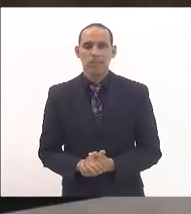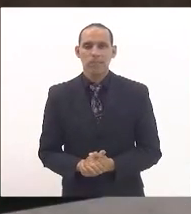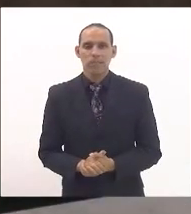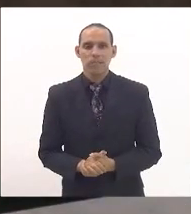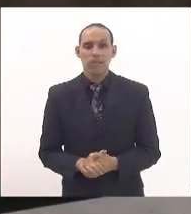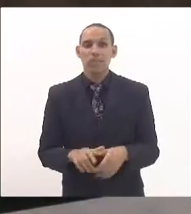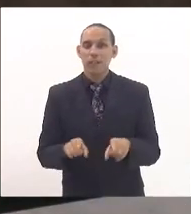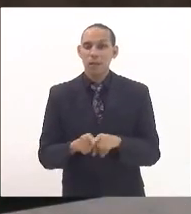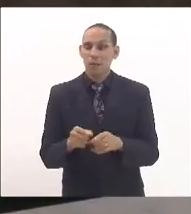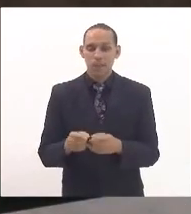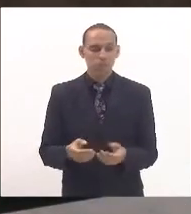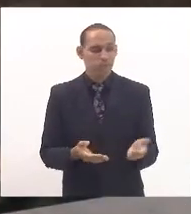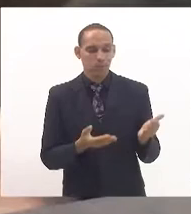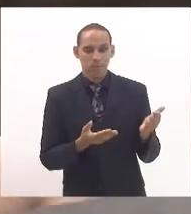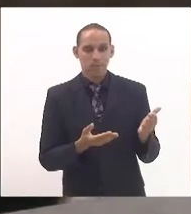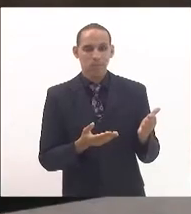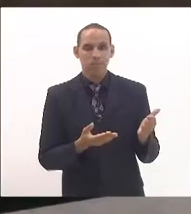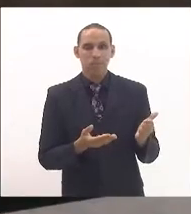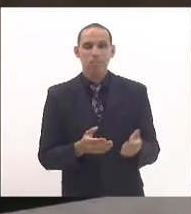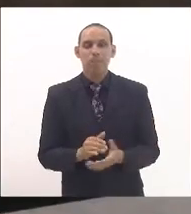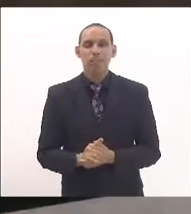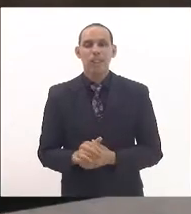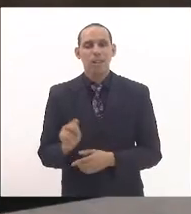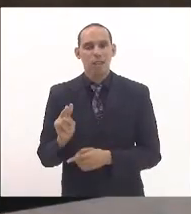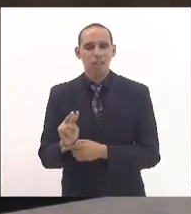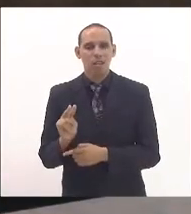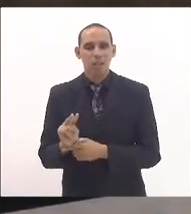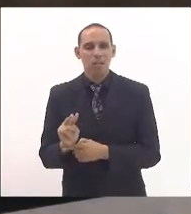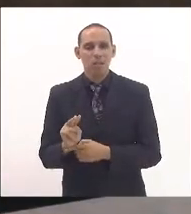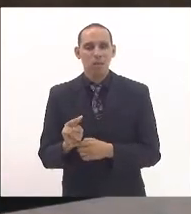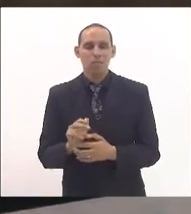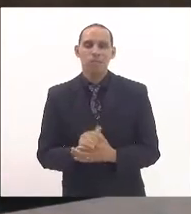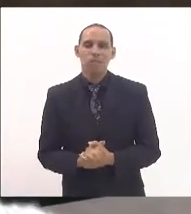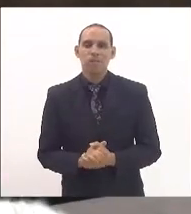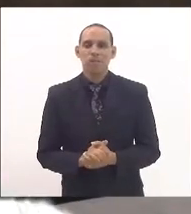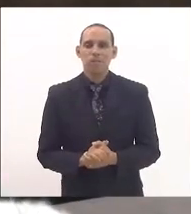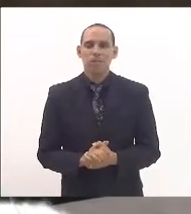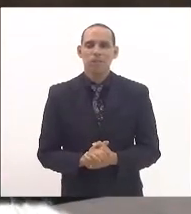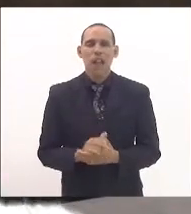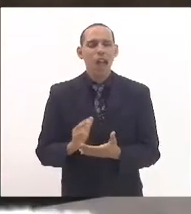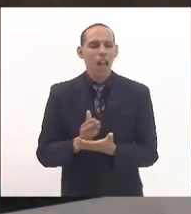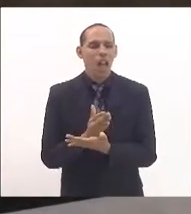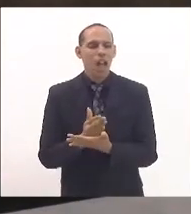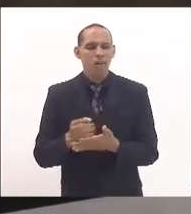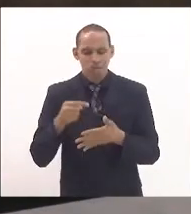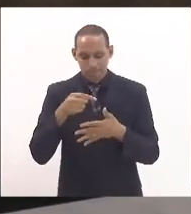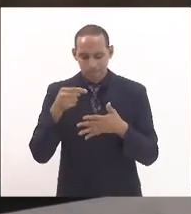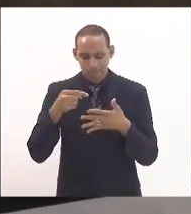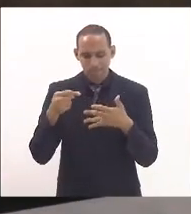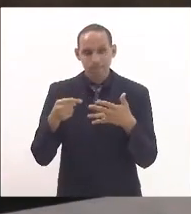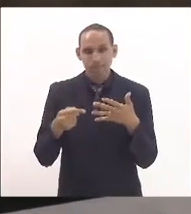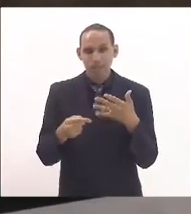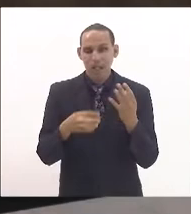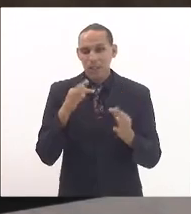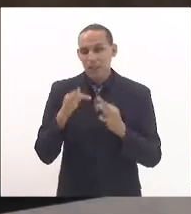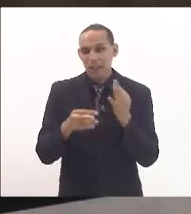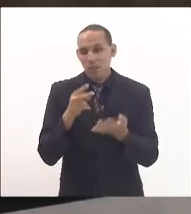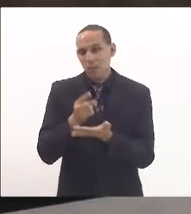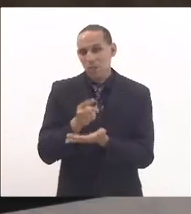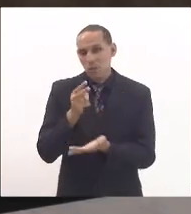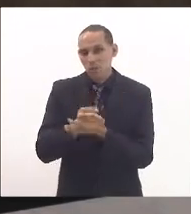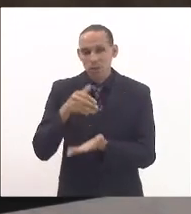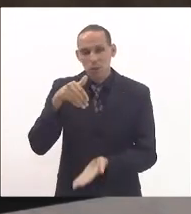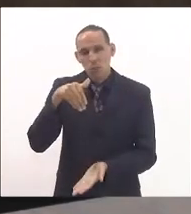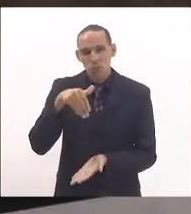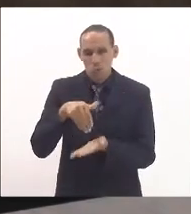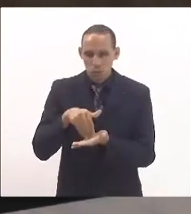nosso defensor-geral, ainda há algumas questões que estão sendo ainda tratadas por último,